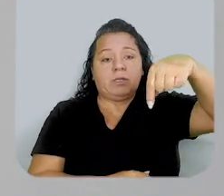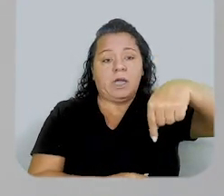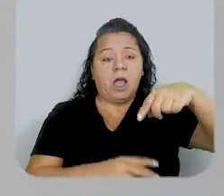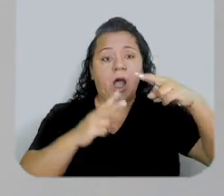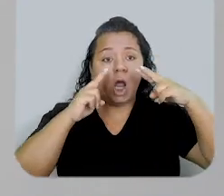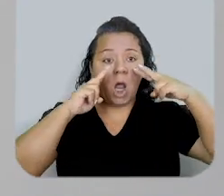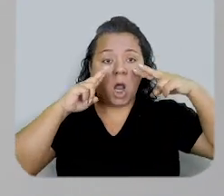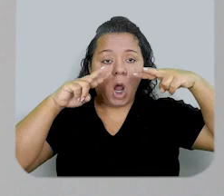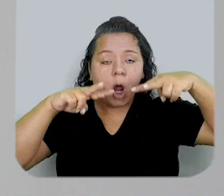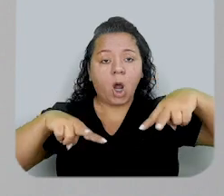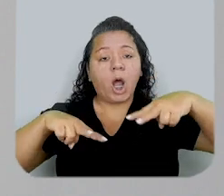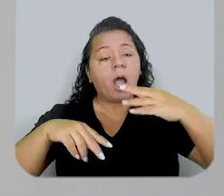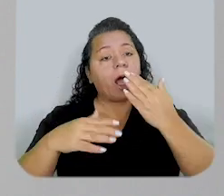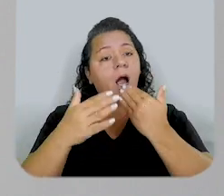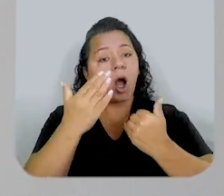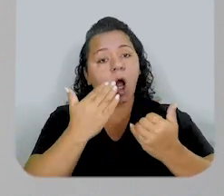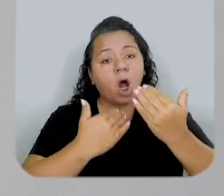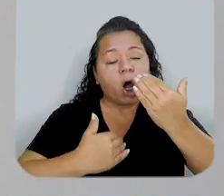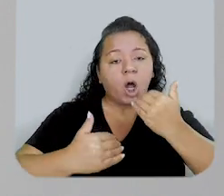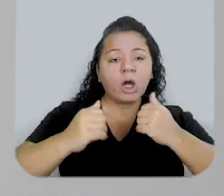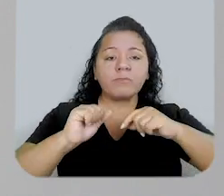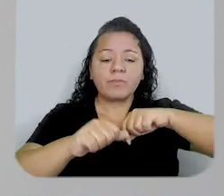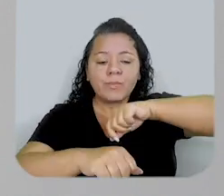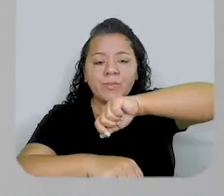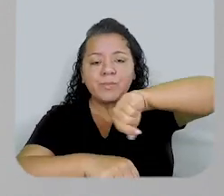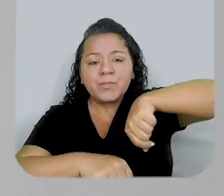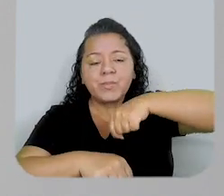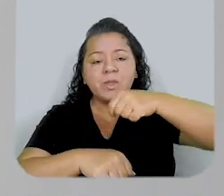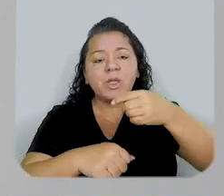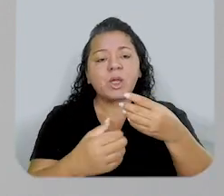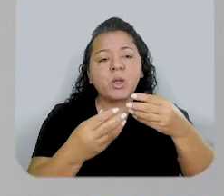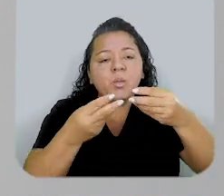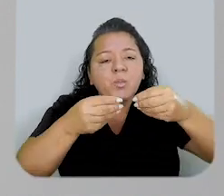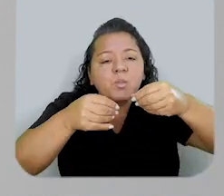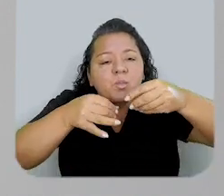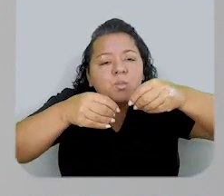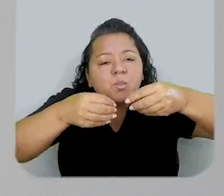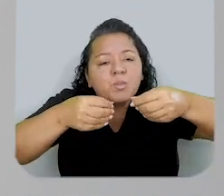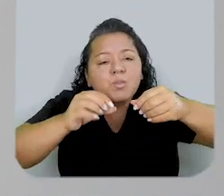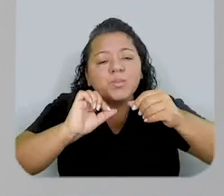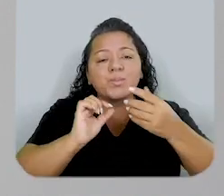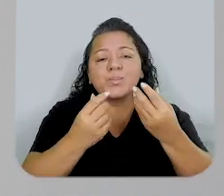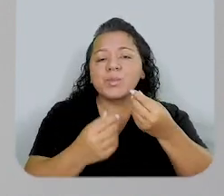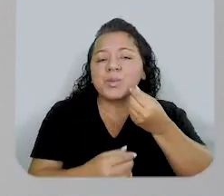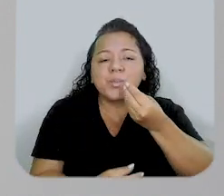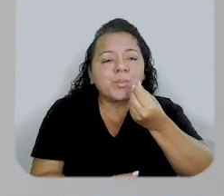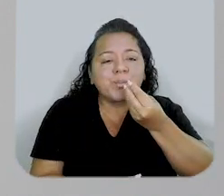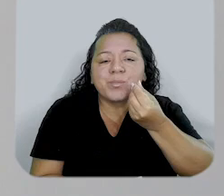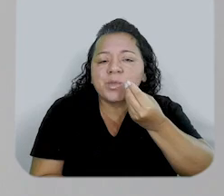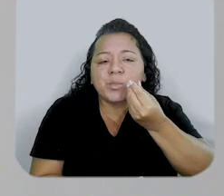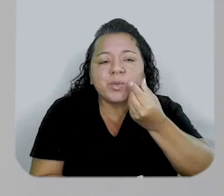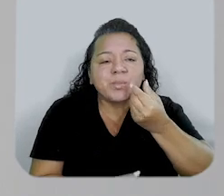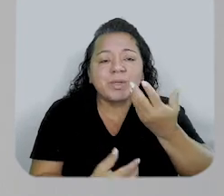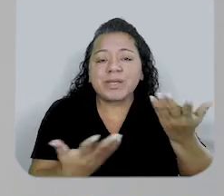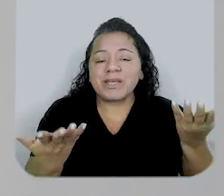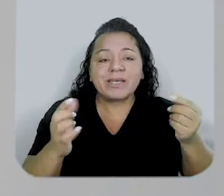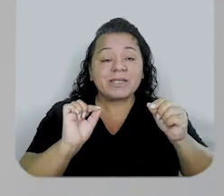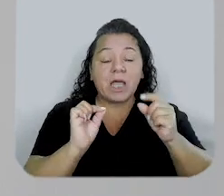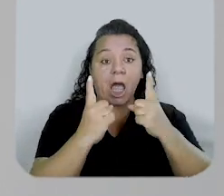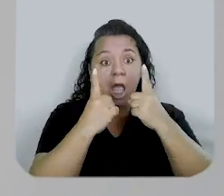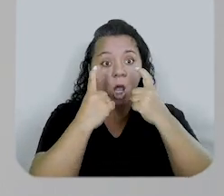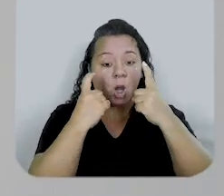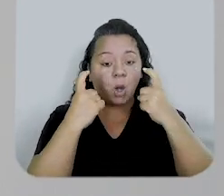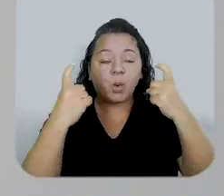e olham a nossa comida com esse tempero, eles ficam meio assim querendo, eles têm